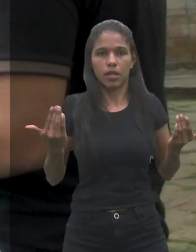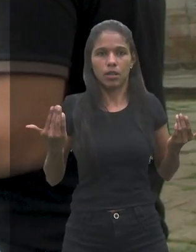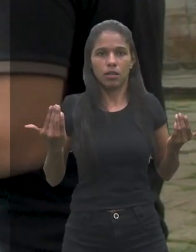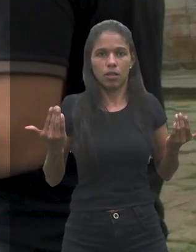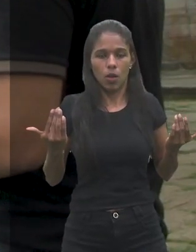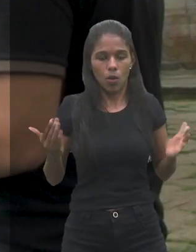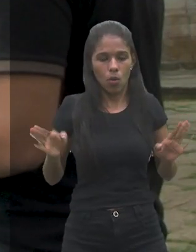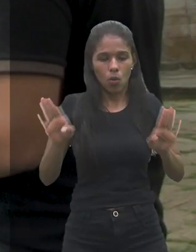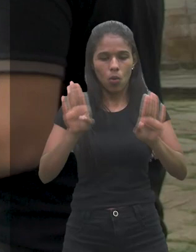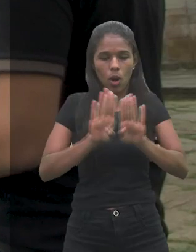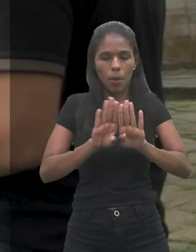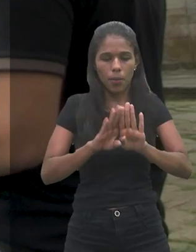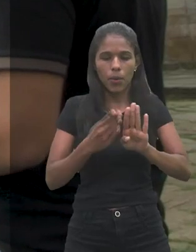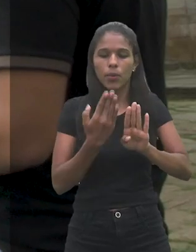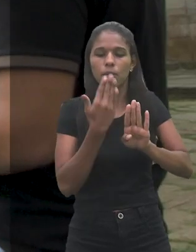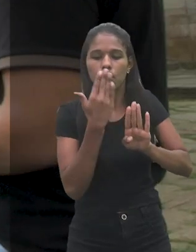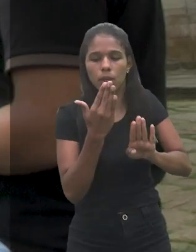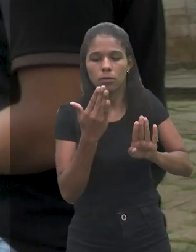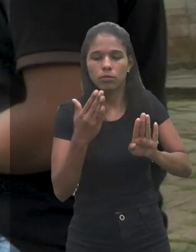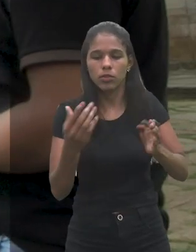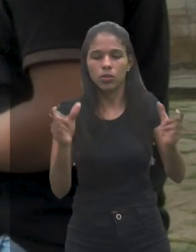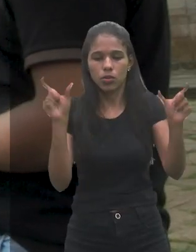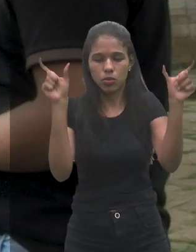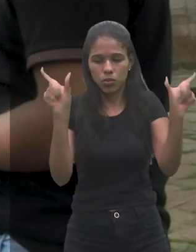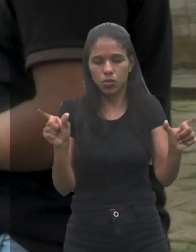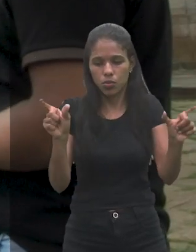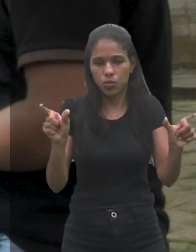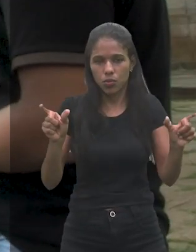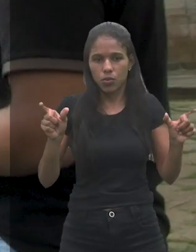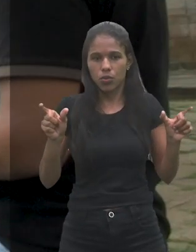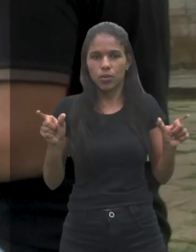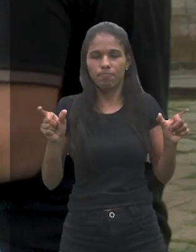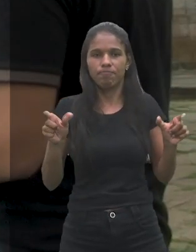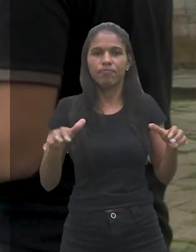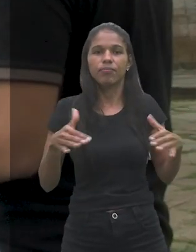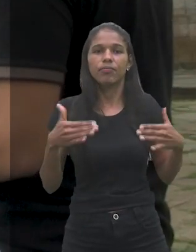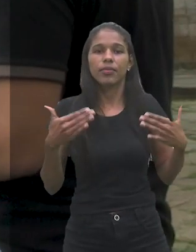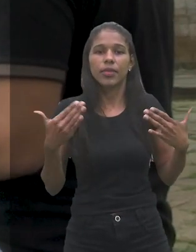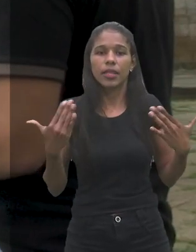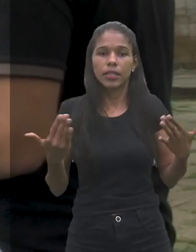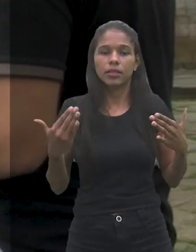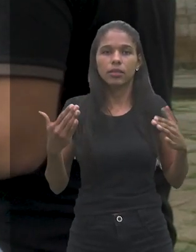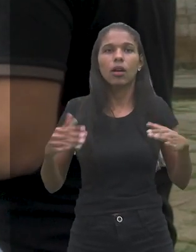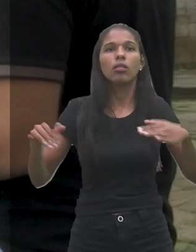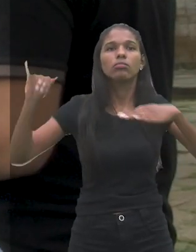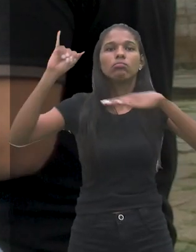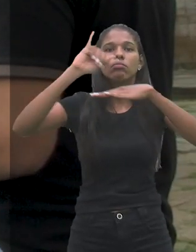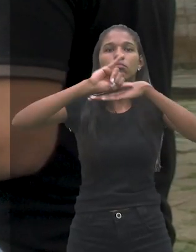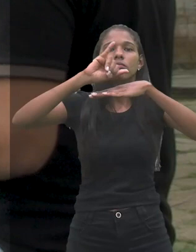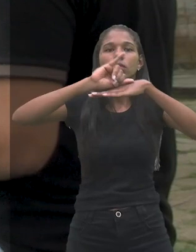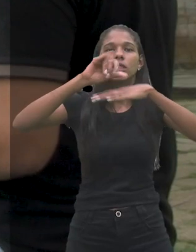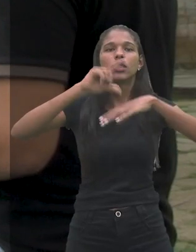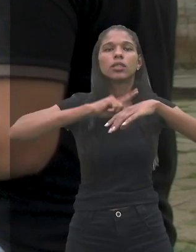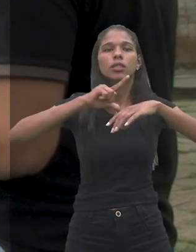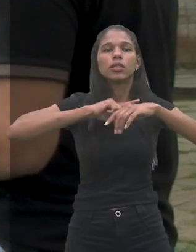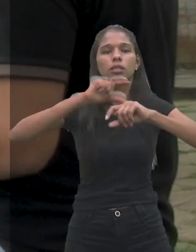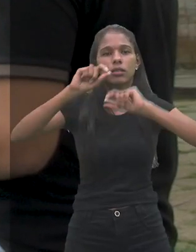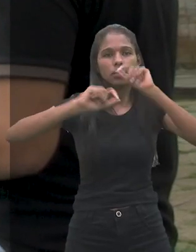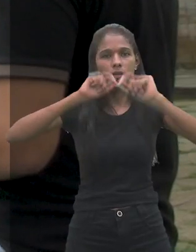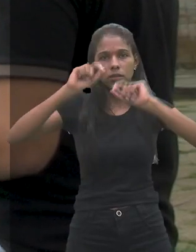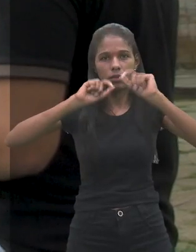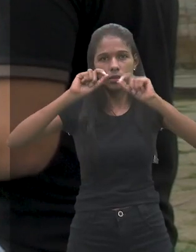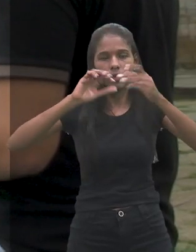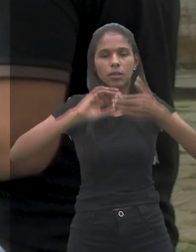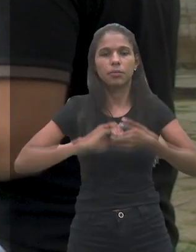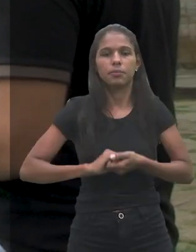está na frente da igreja, a gente narra isso para o visitante. A parte de cima, como lanças, e abaixo das lanças,